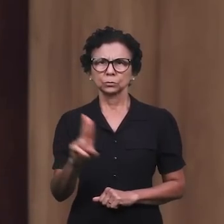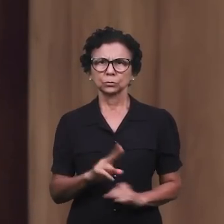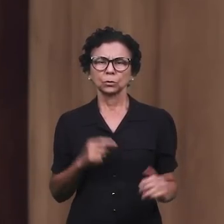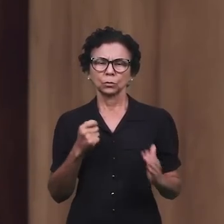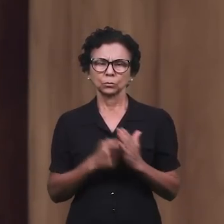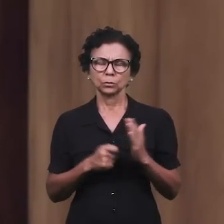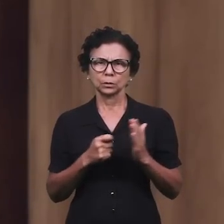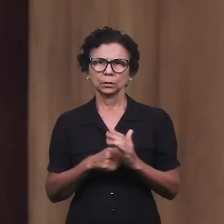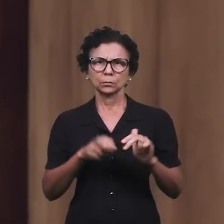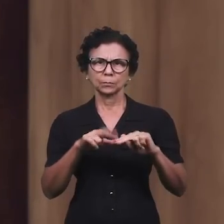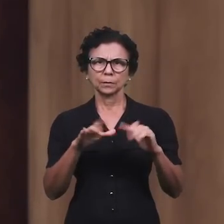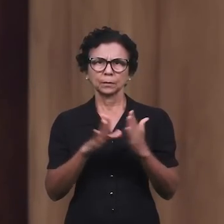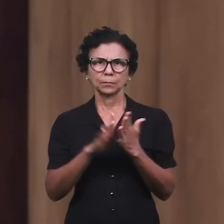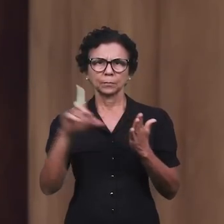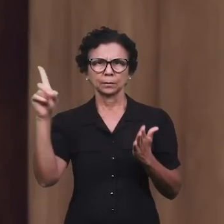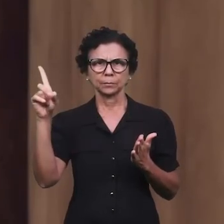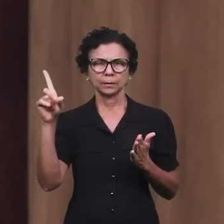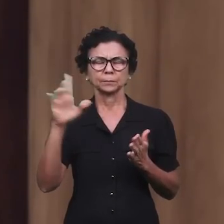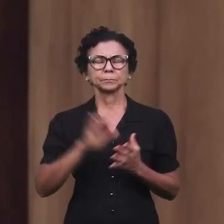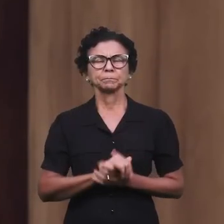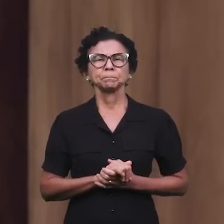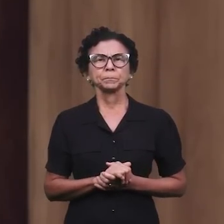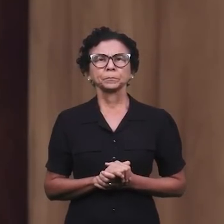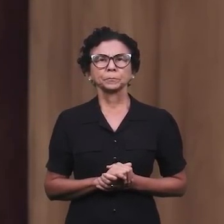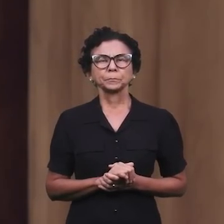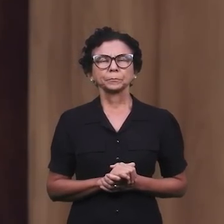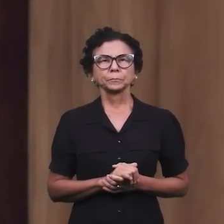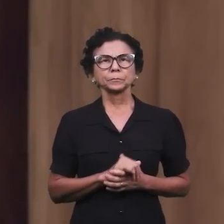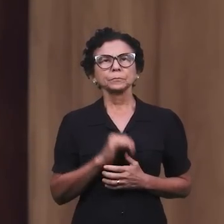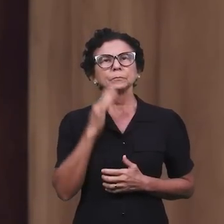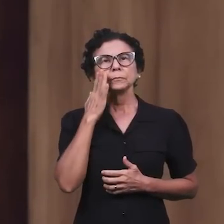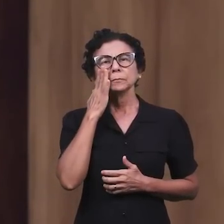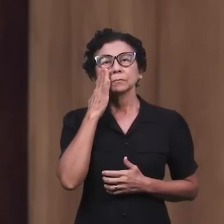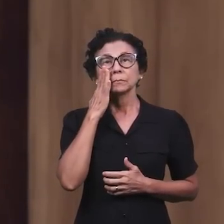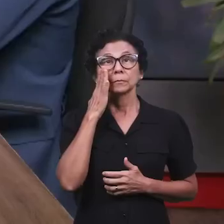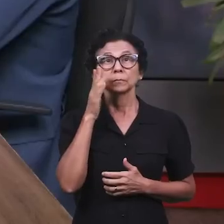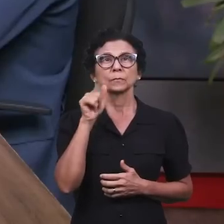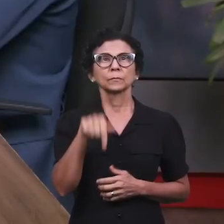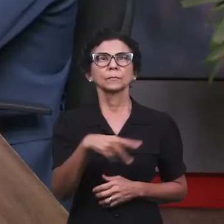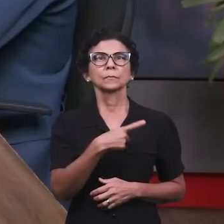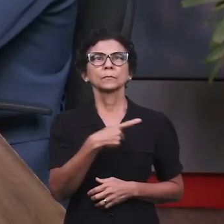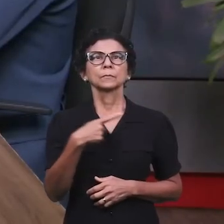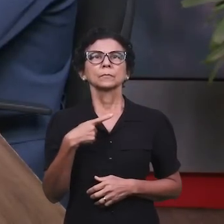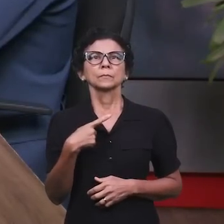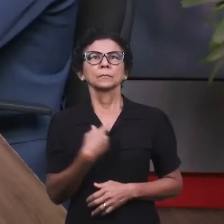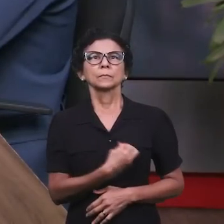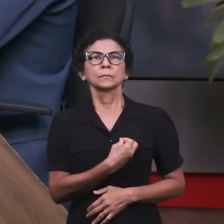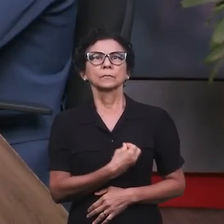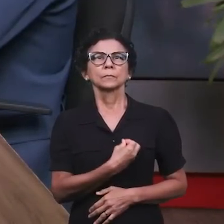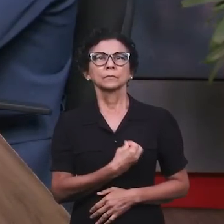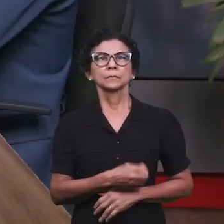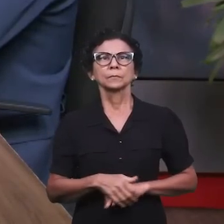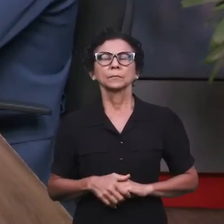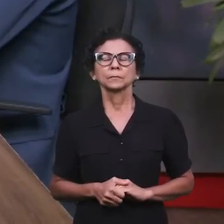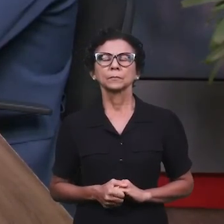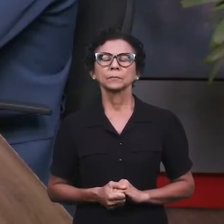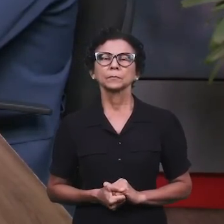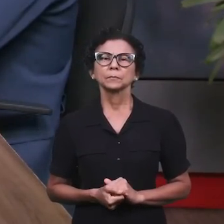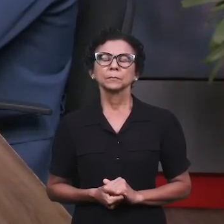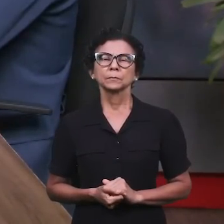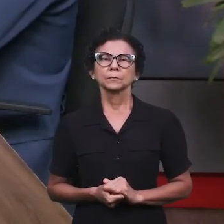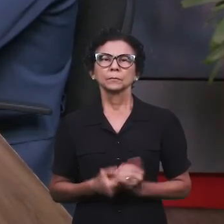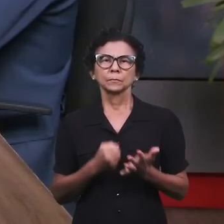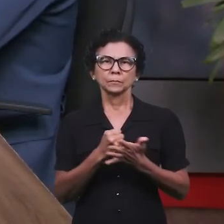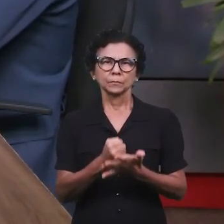de Deus. E agora, você vê os pastores que estão aqui conosco, no estúdio para esse